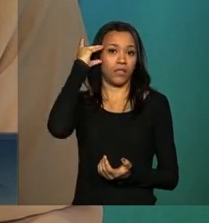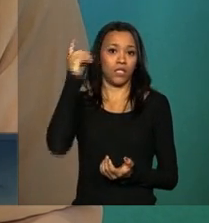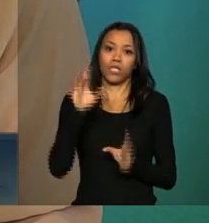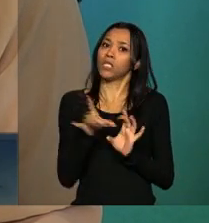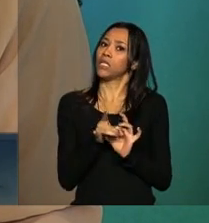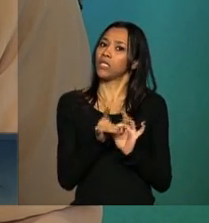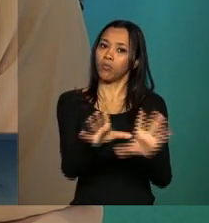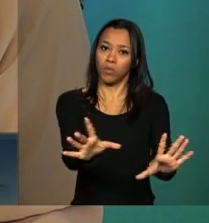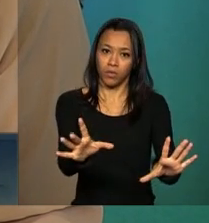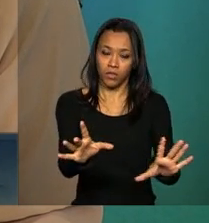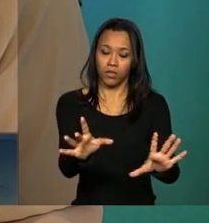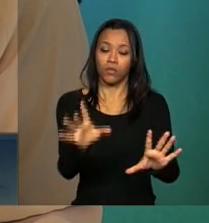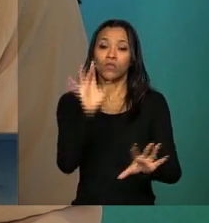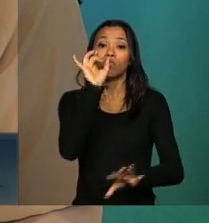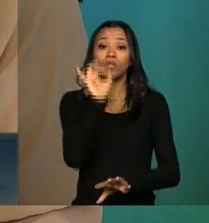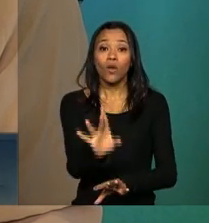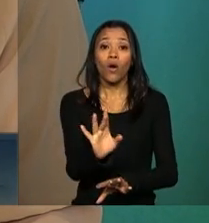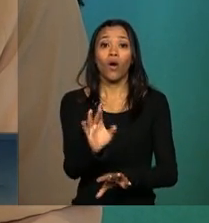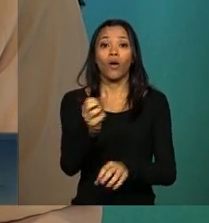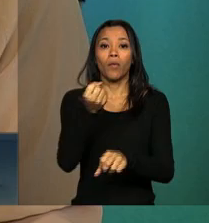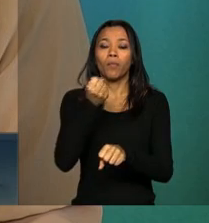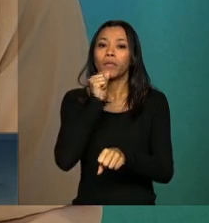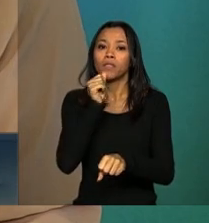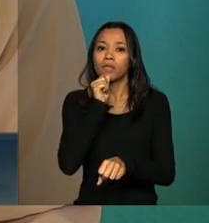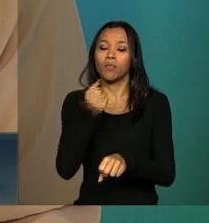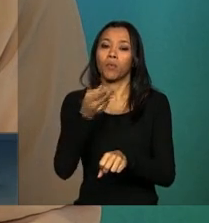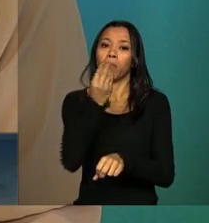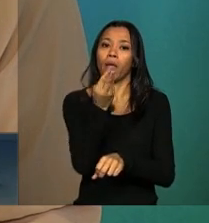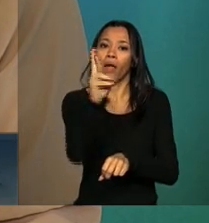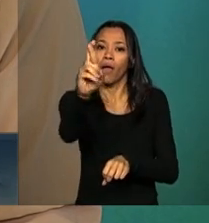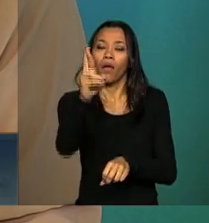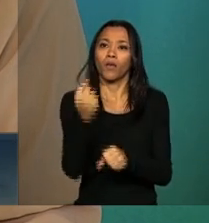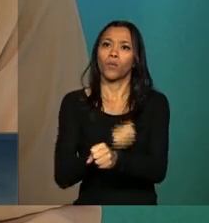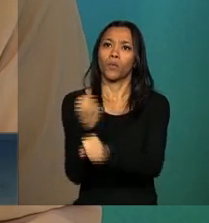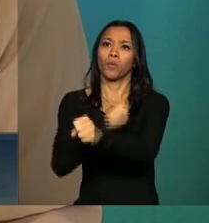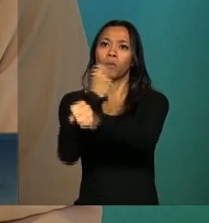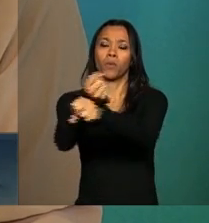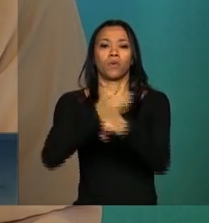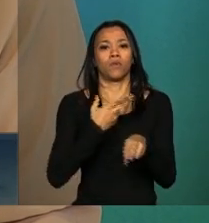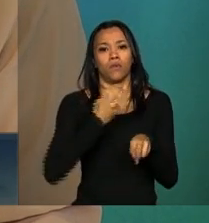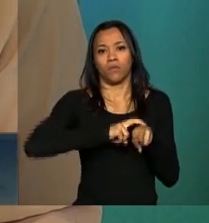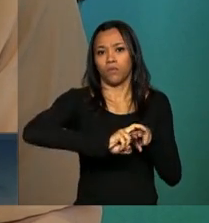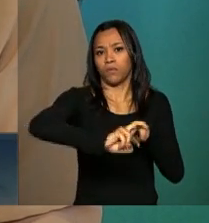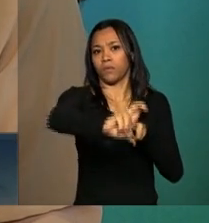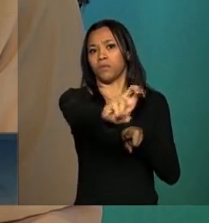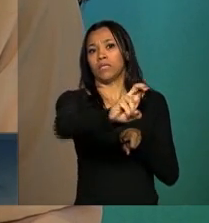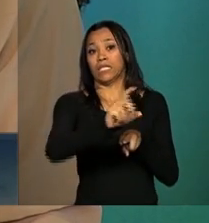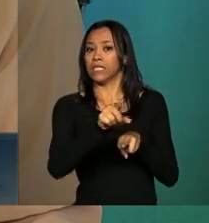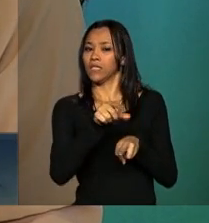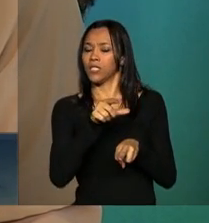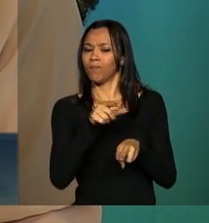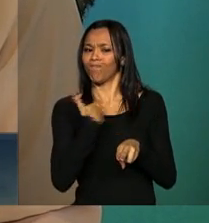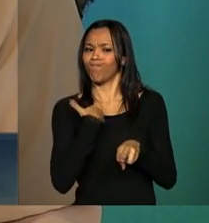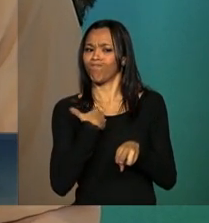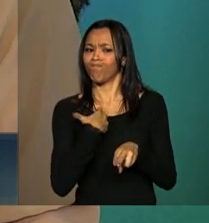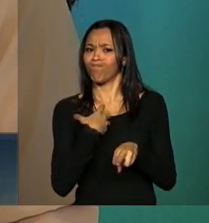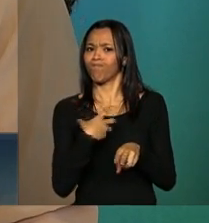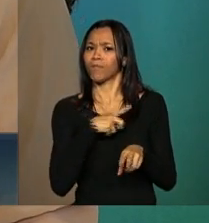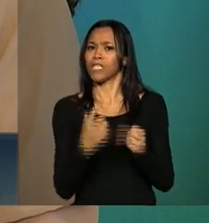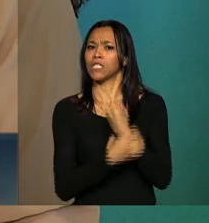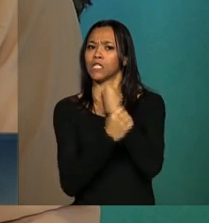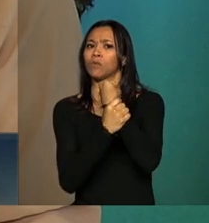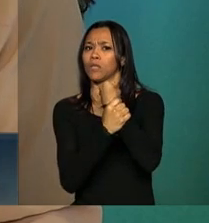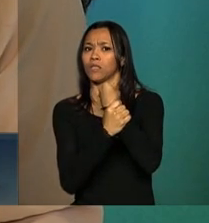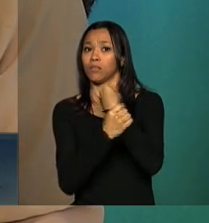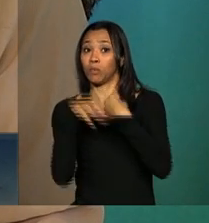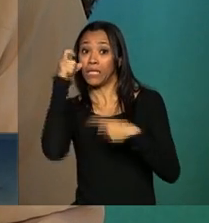Colocou apenas aqueles trechos de rodovias e ferrovias com absoluta segurança do interesse